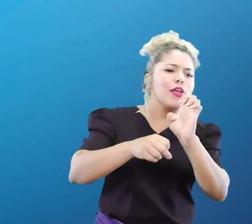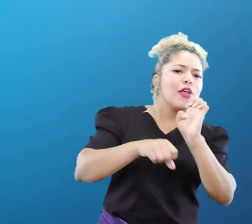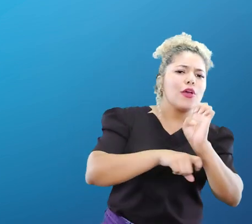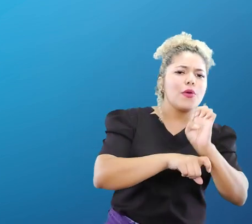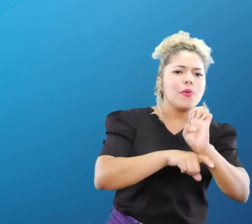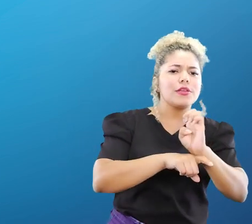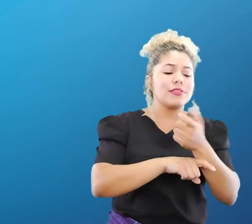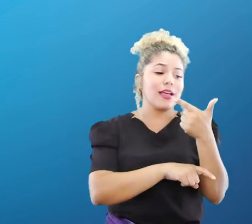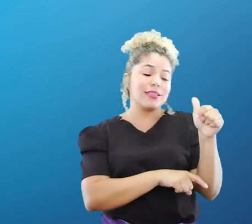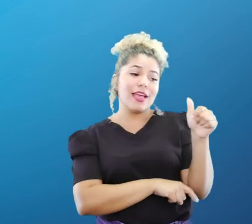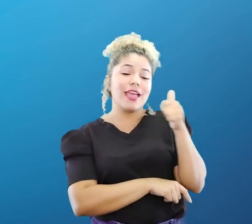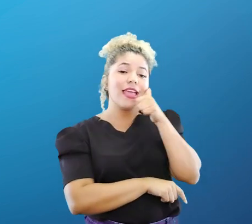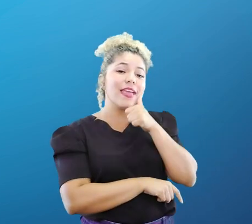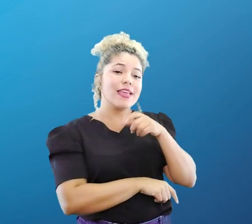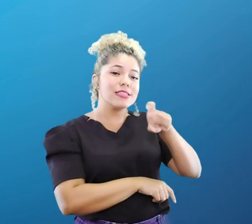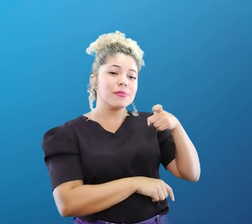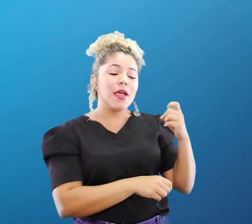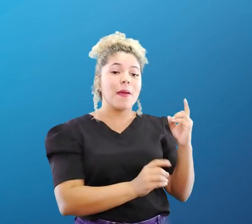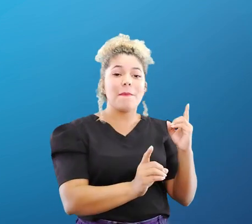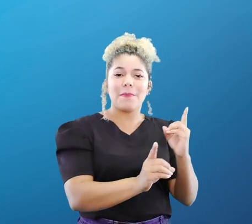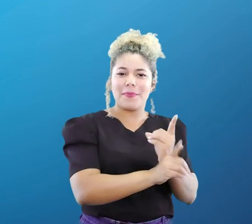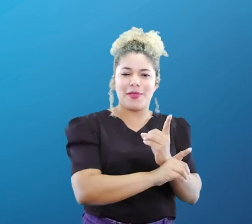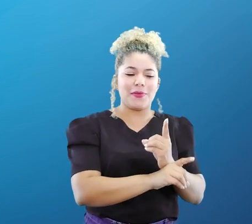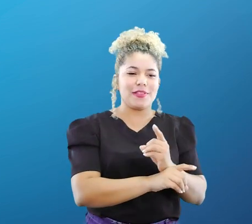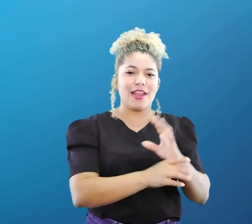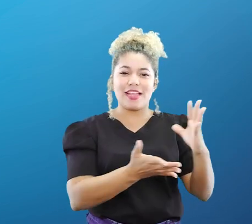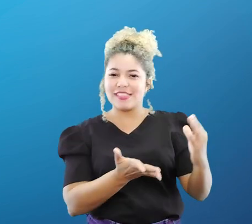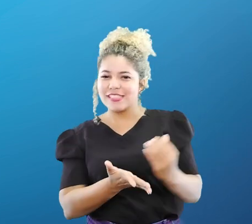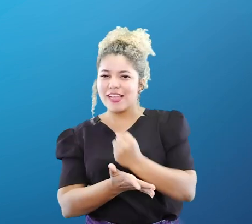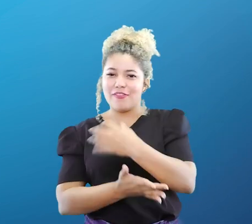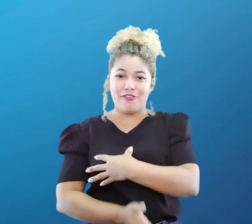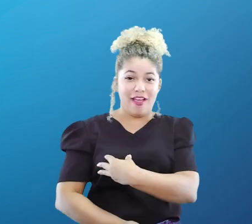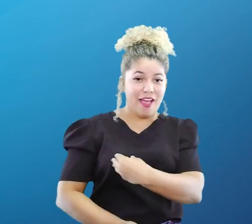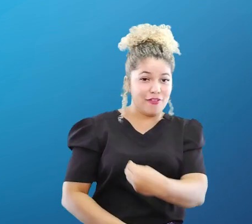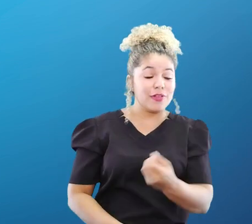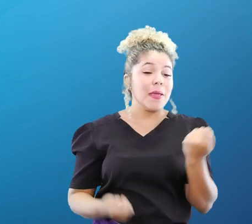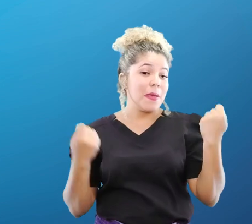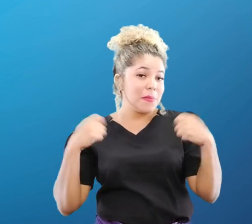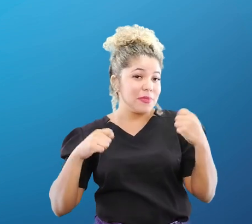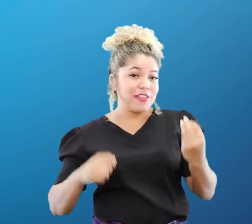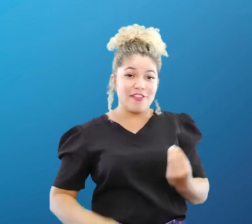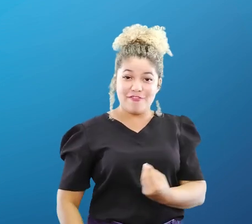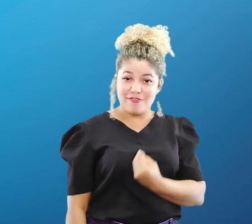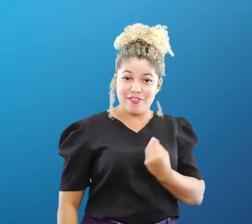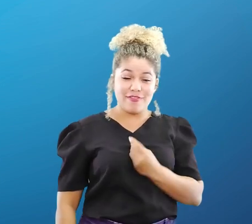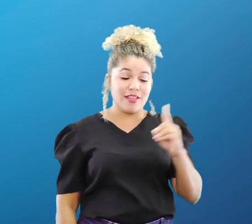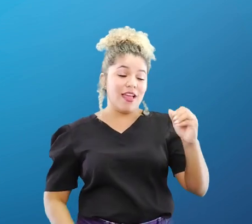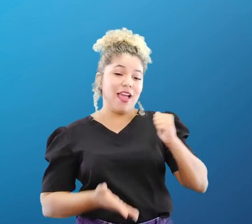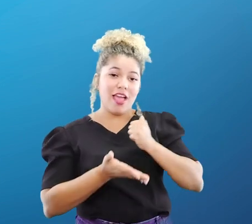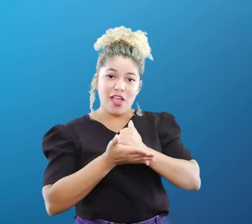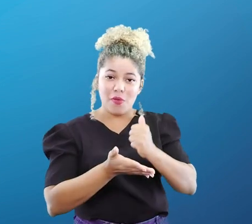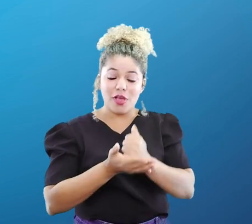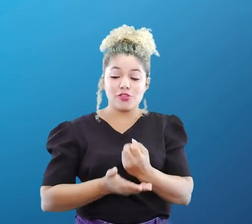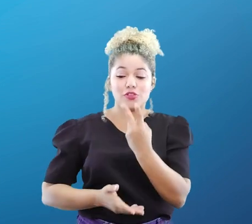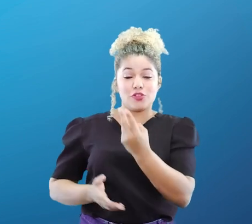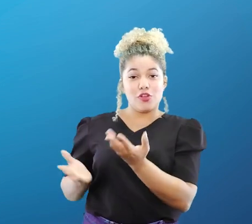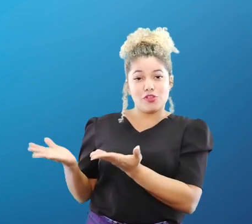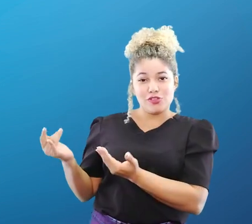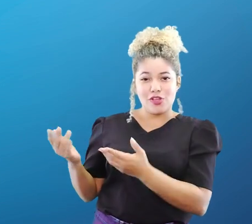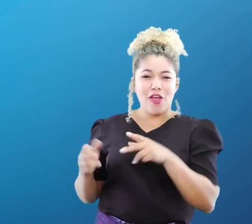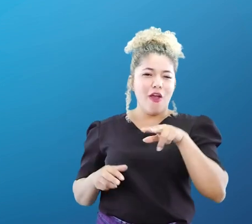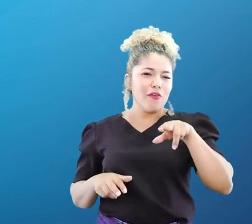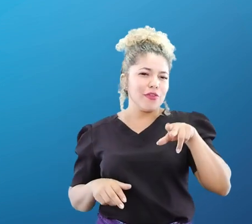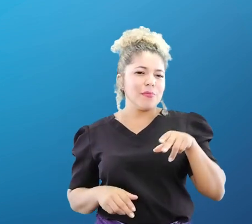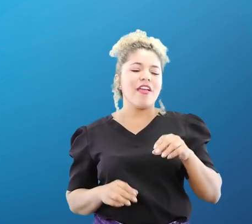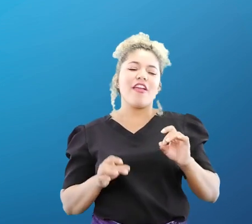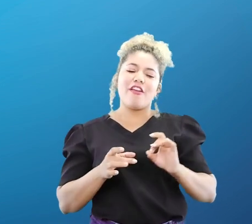da ex-esposa para resgatar a sua filha, que tem que sobreviver em São Francisco com a ajuda de 2 jovens irmãos. Esse filme